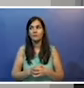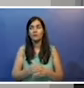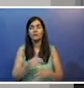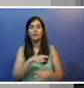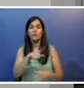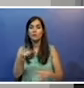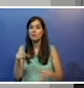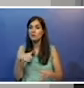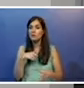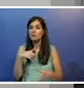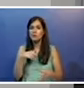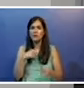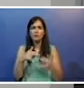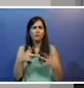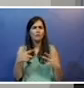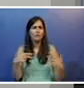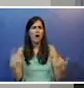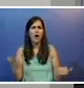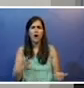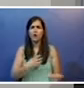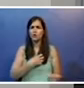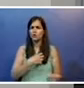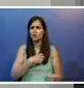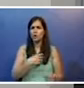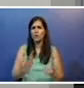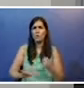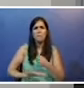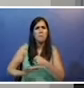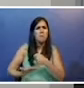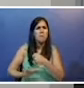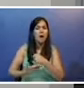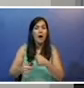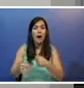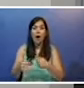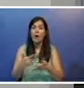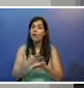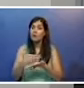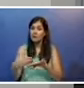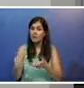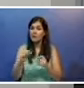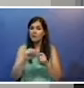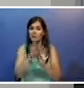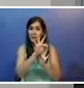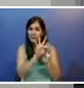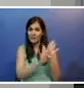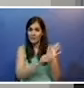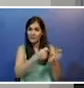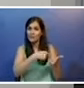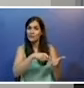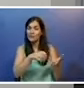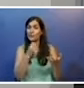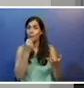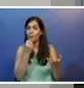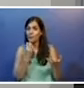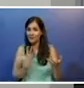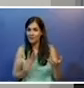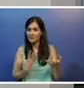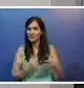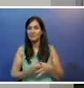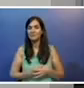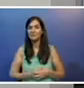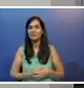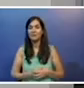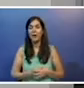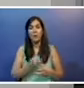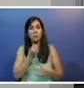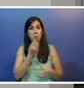aí ferramentas, aparatos, para poder ter uma boa escrita. Realizar um bom